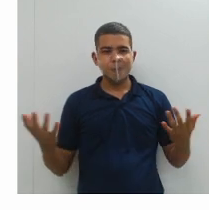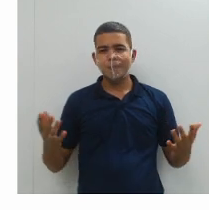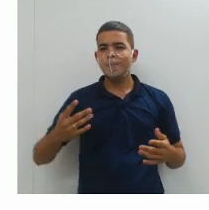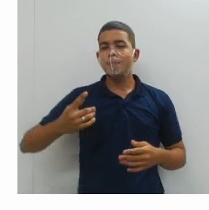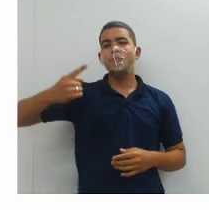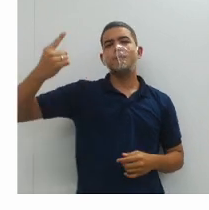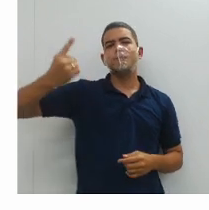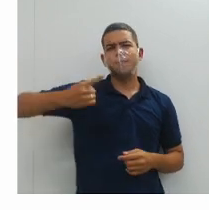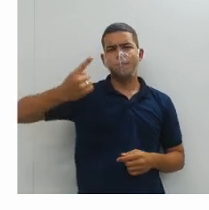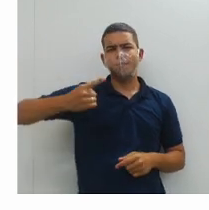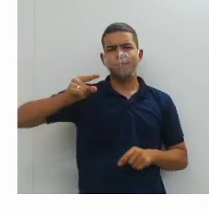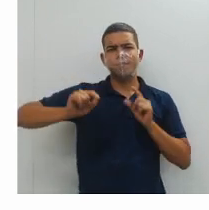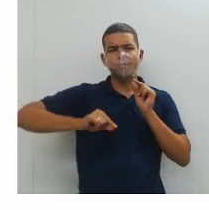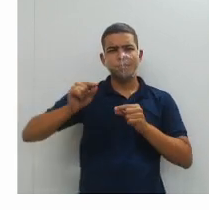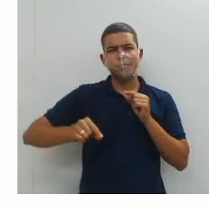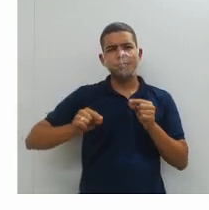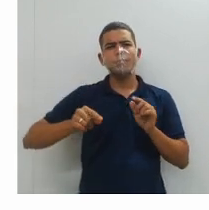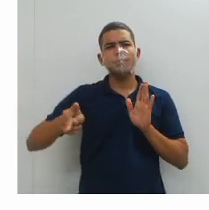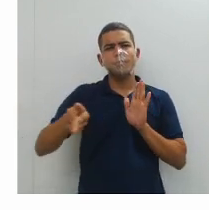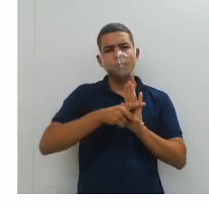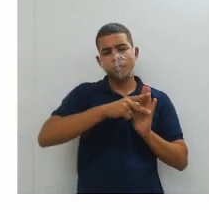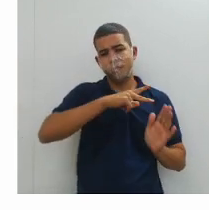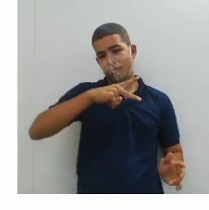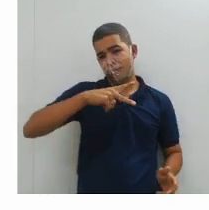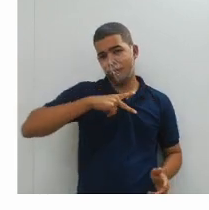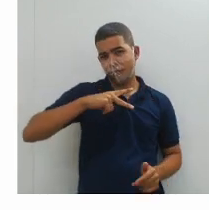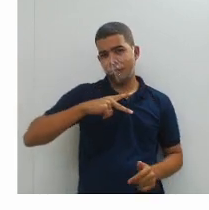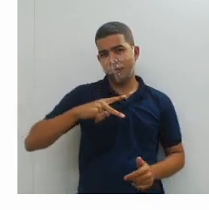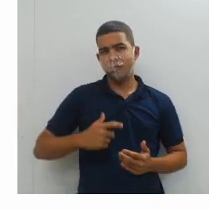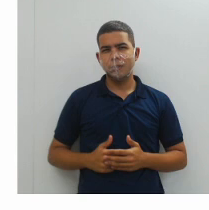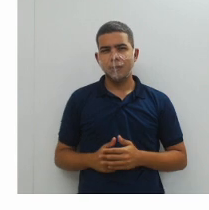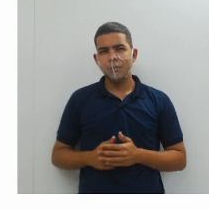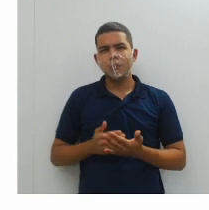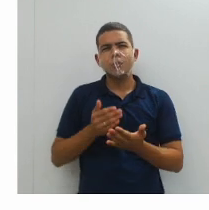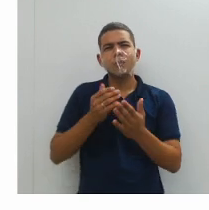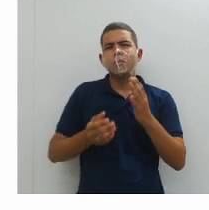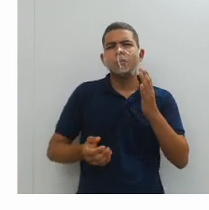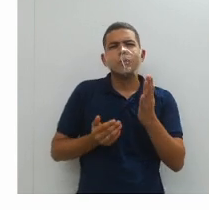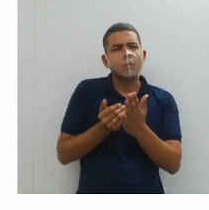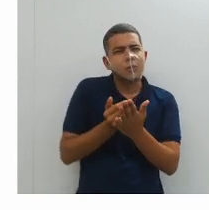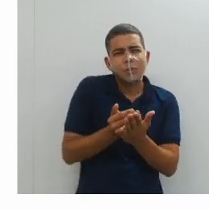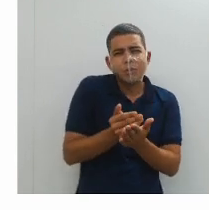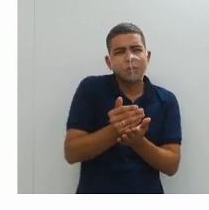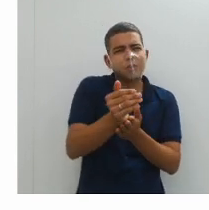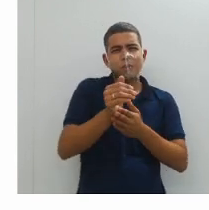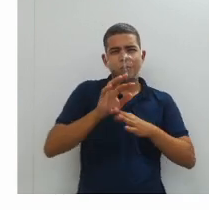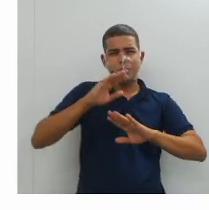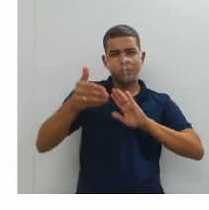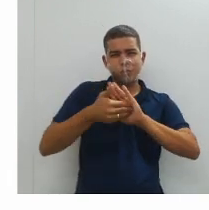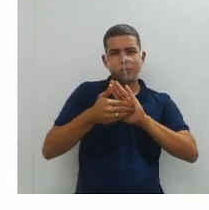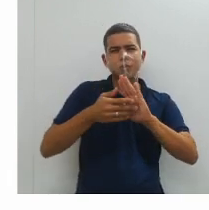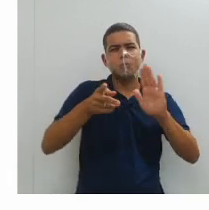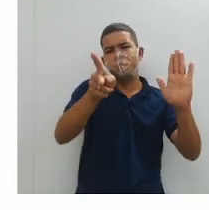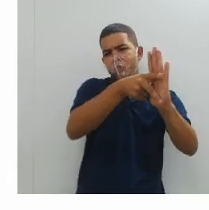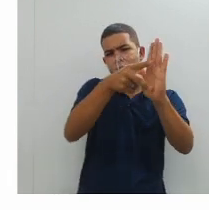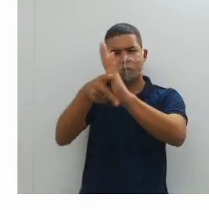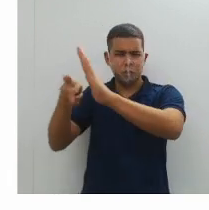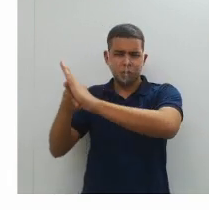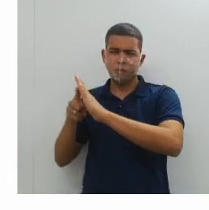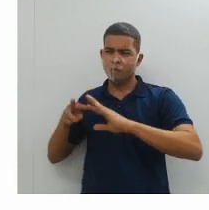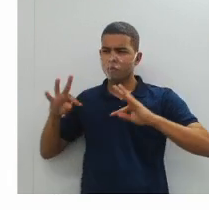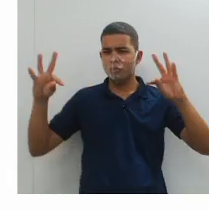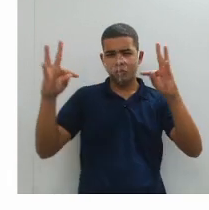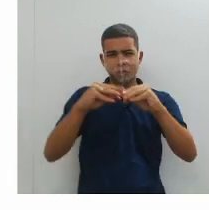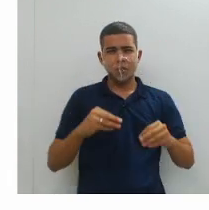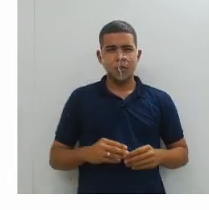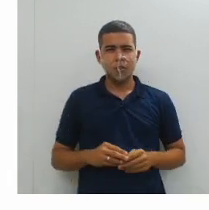lugar, propriedade privada. No início de tudo, no início, tudo era de todos, dizia ele. Quando